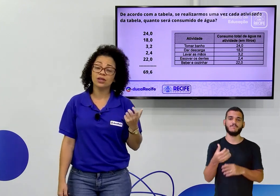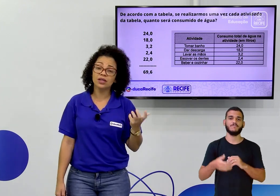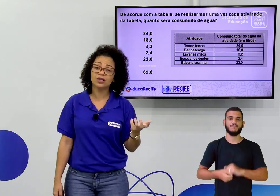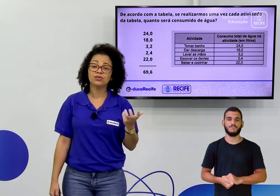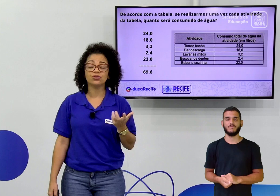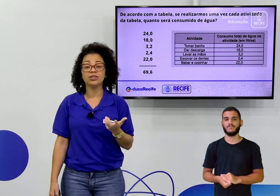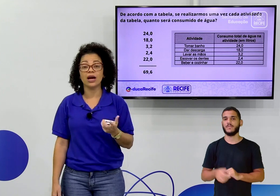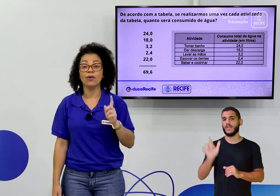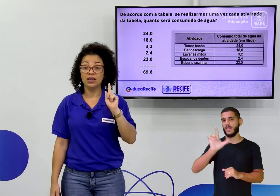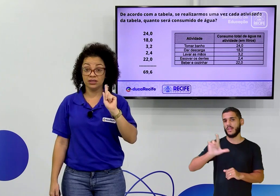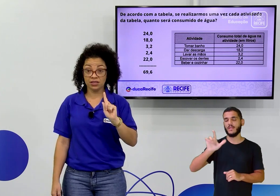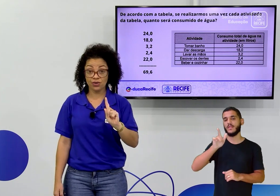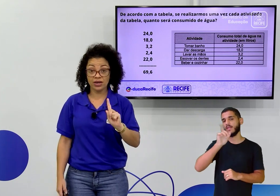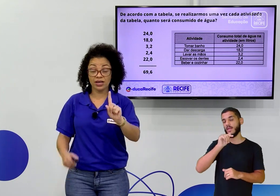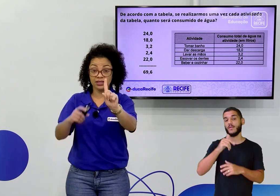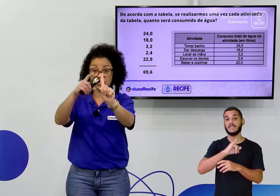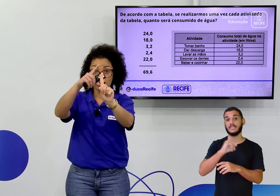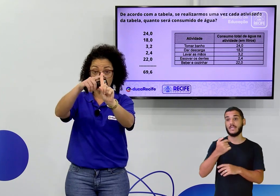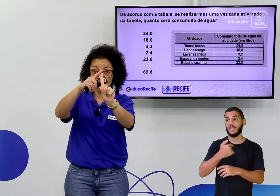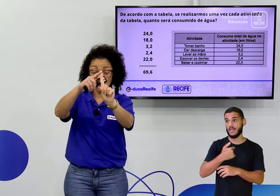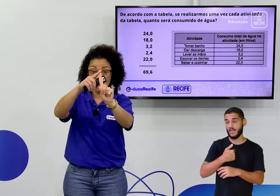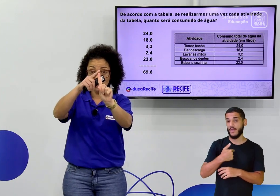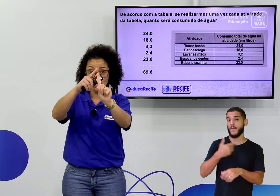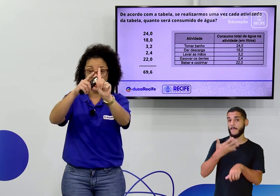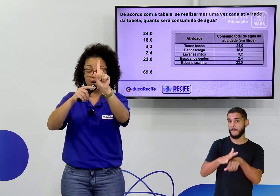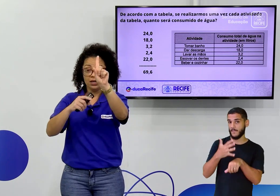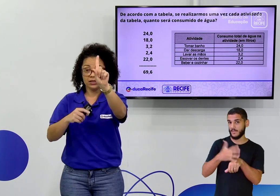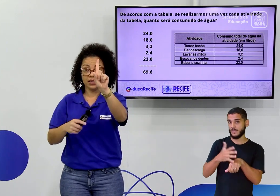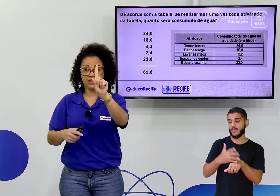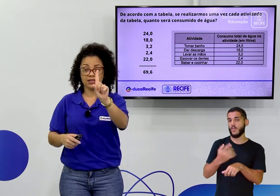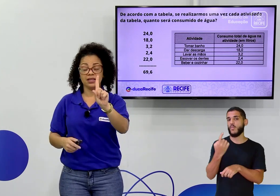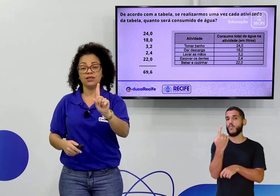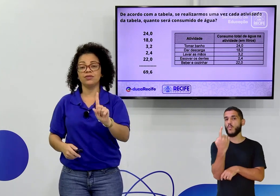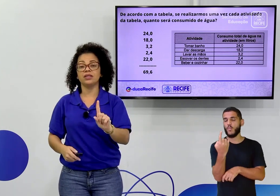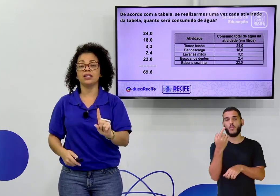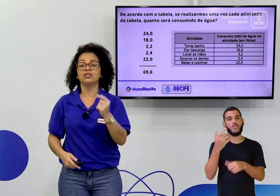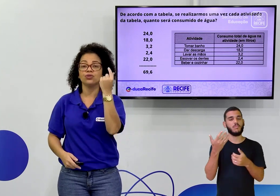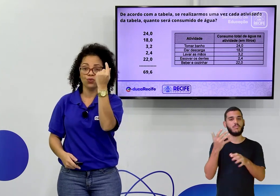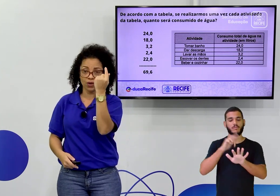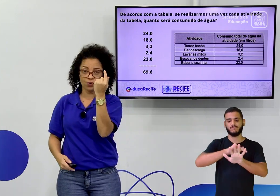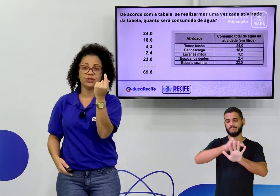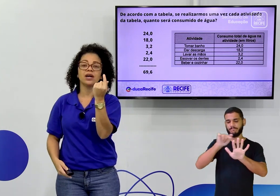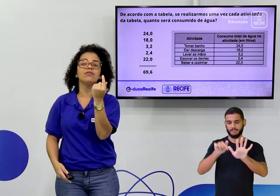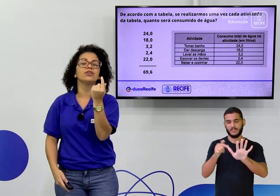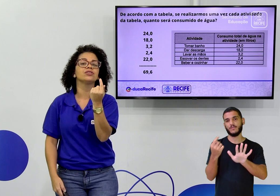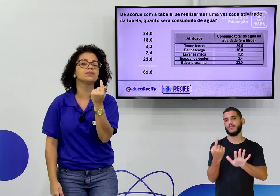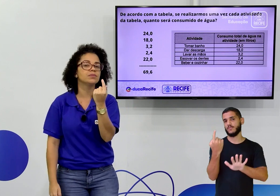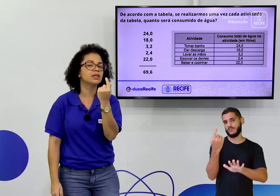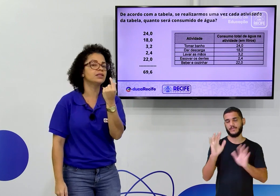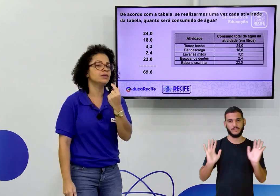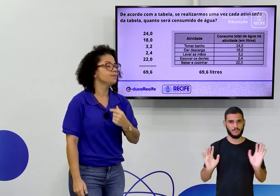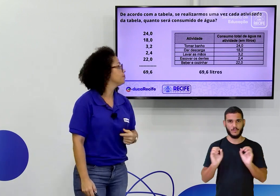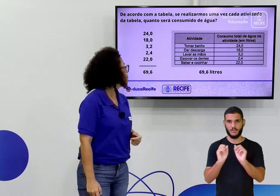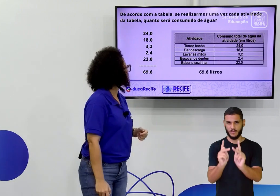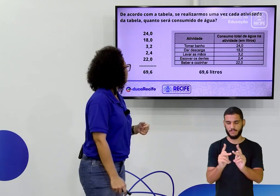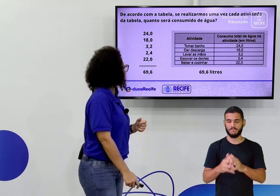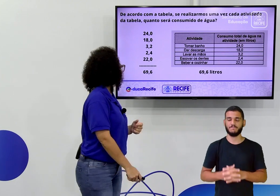69,6 litros de água. Se eu realizar uma dessas atividades uma única vez,